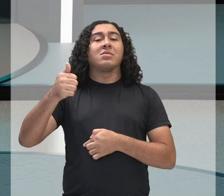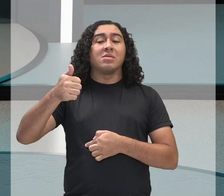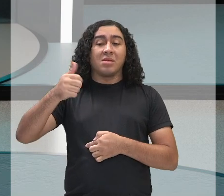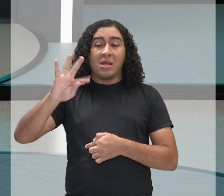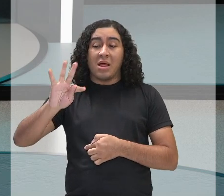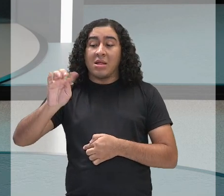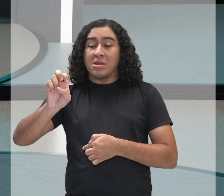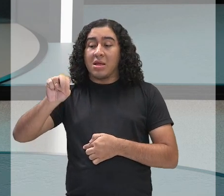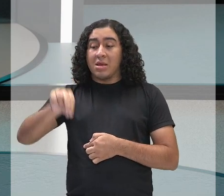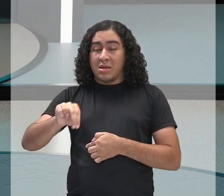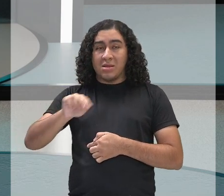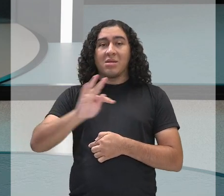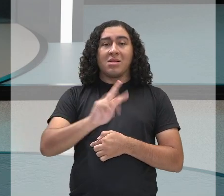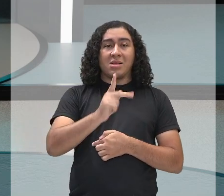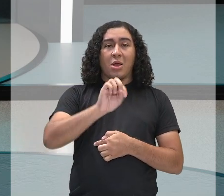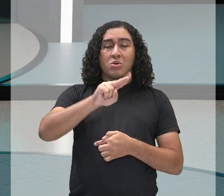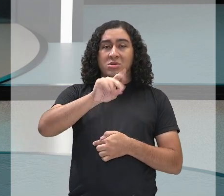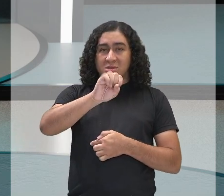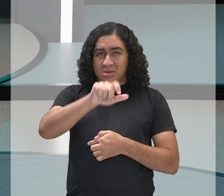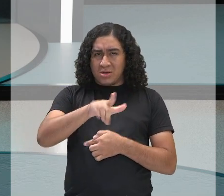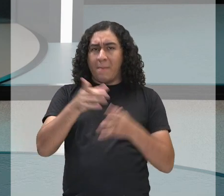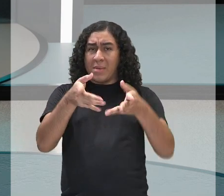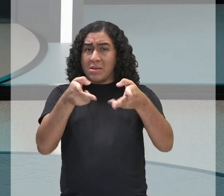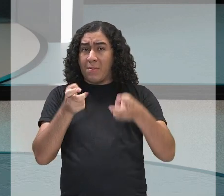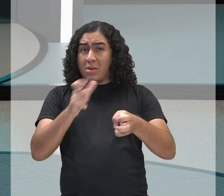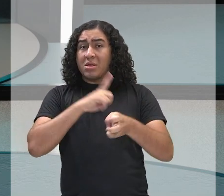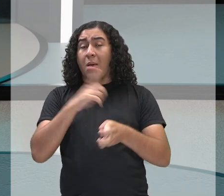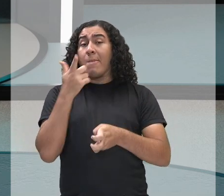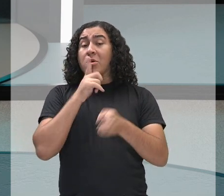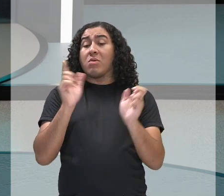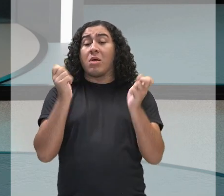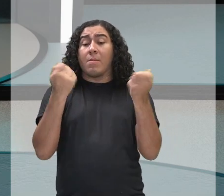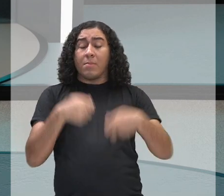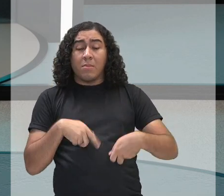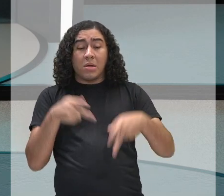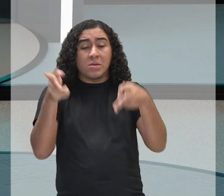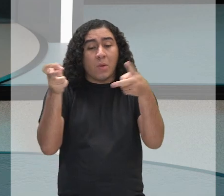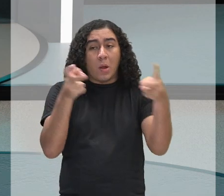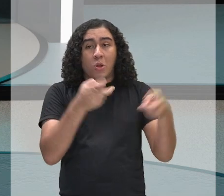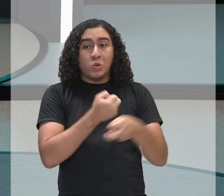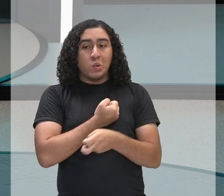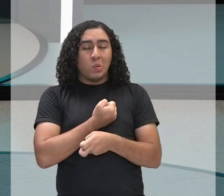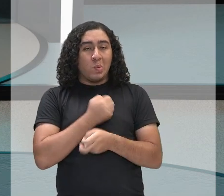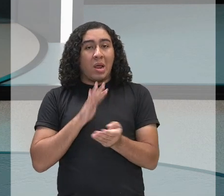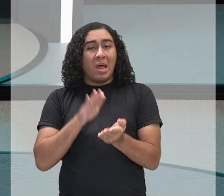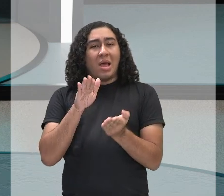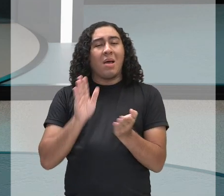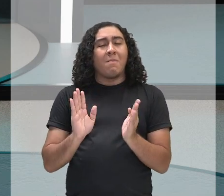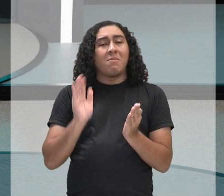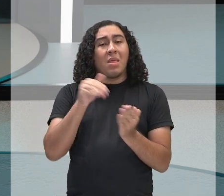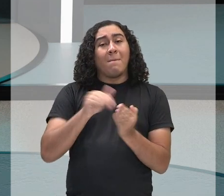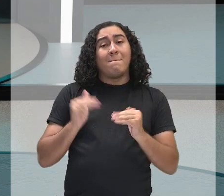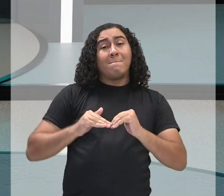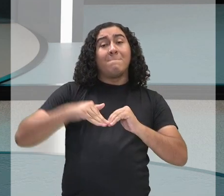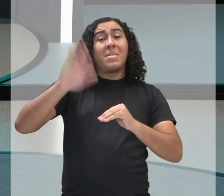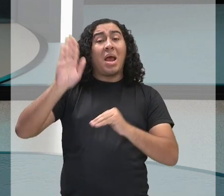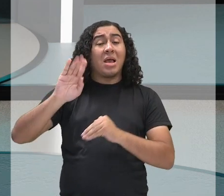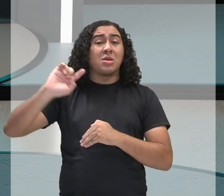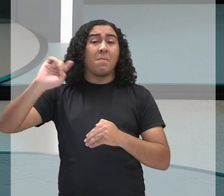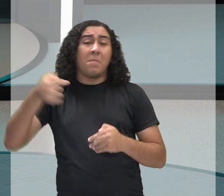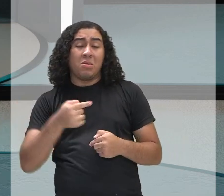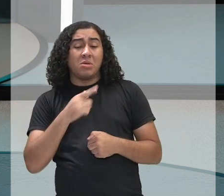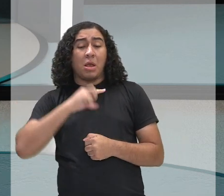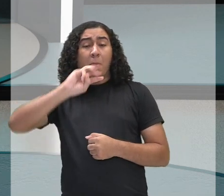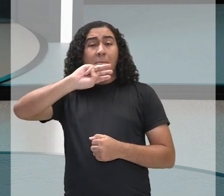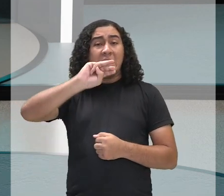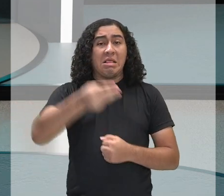diante. Repararam que você já consegue identificar pela lógica os números aí até para mais de 1000, né? Tem 1 milhão, a gente seguindo